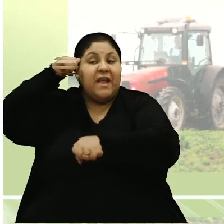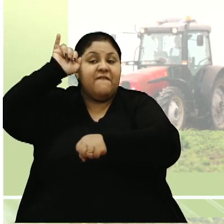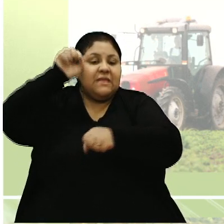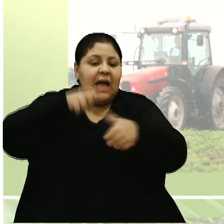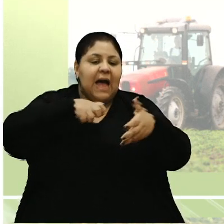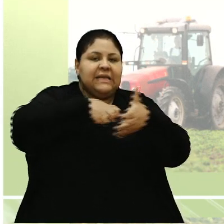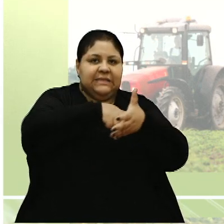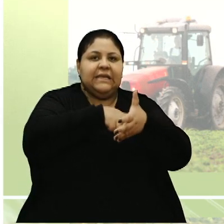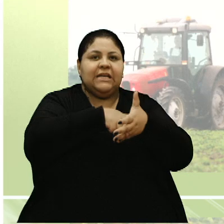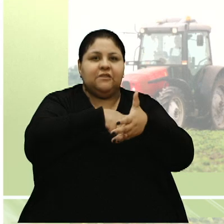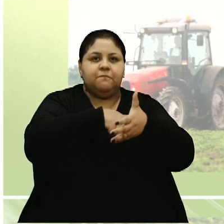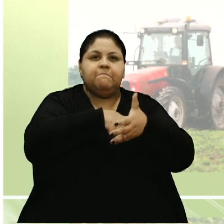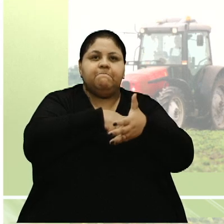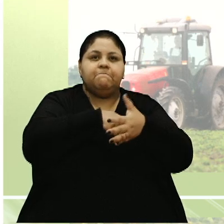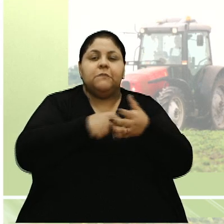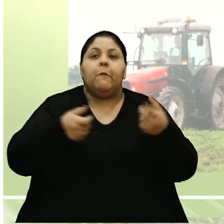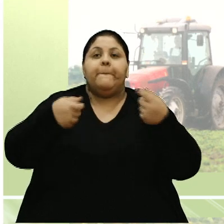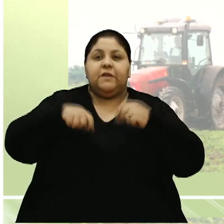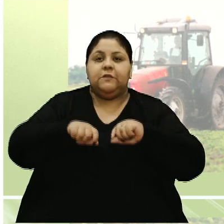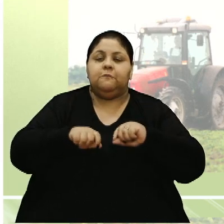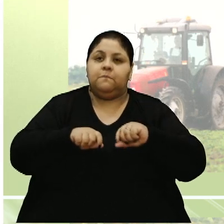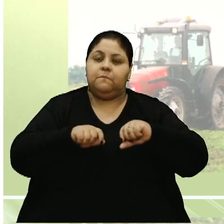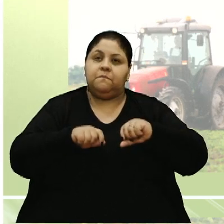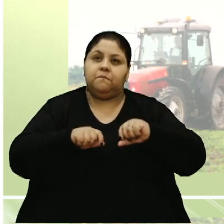tomadas, precisam ser